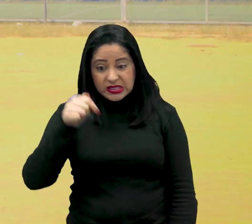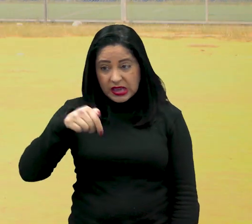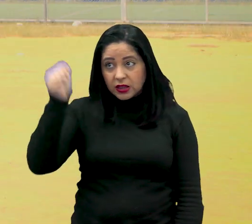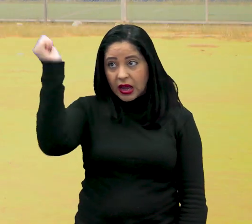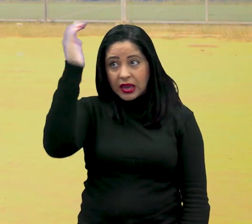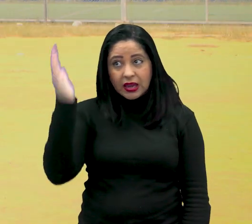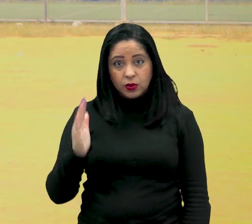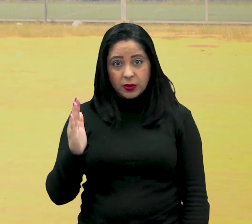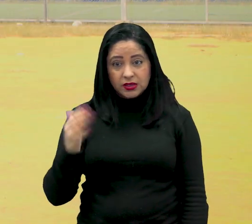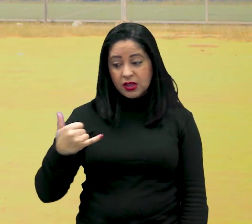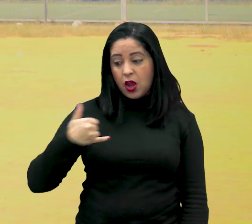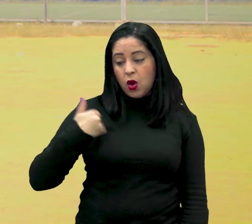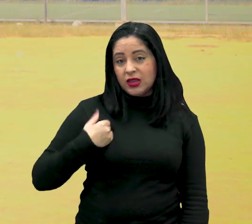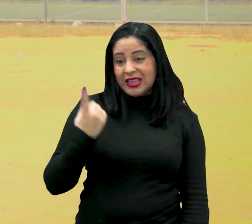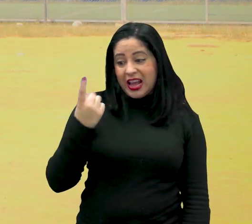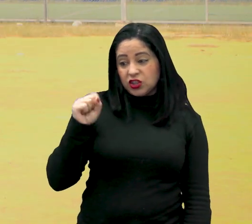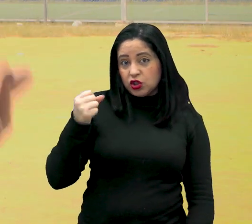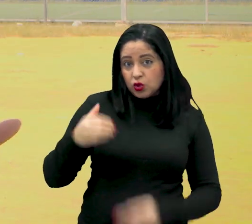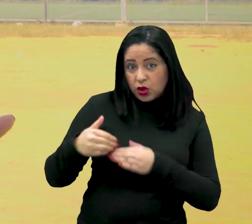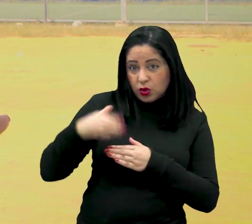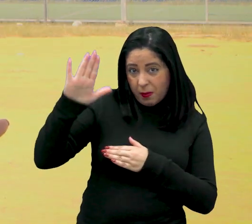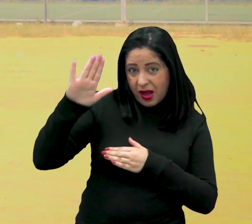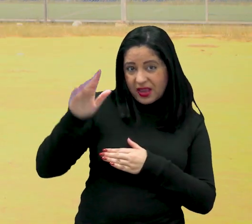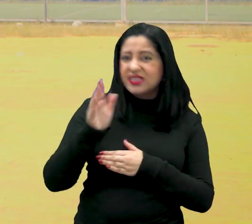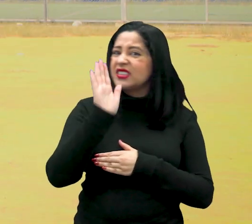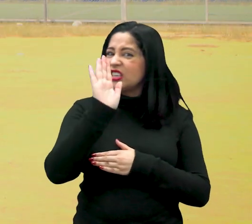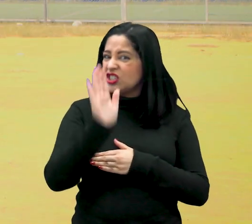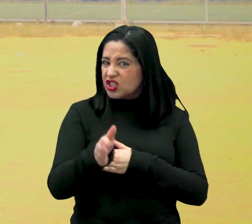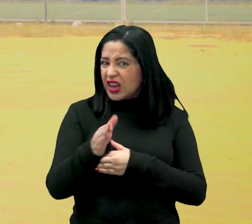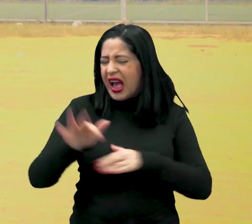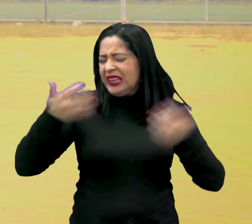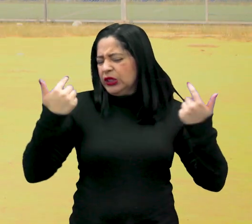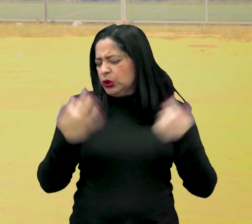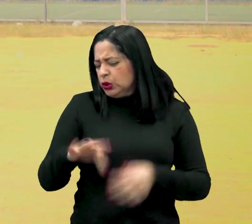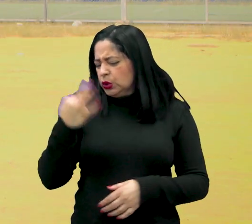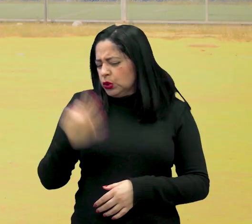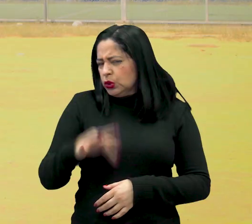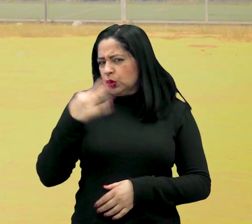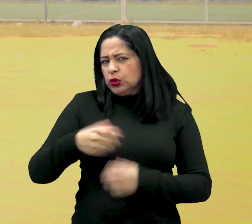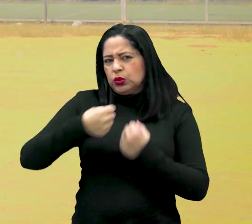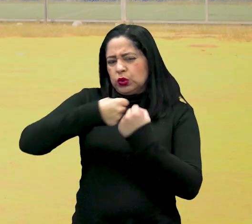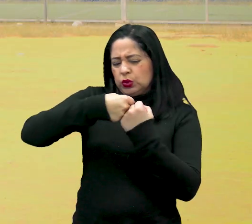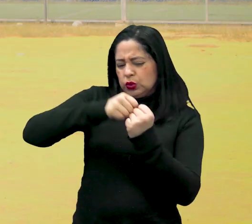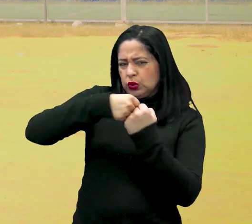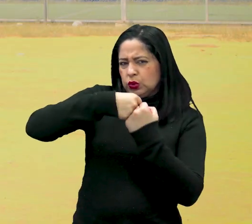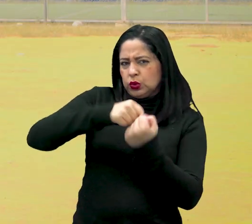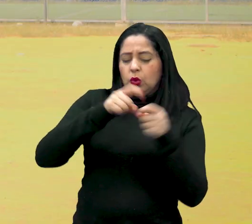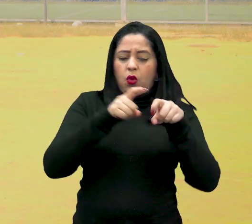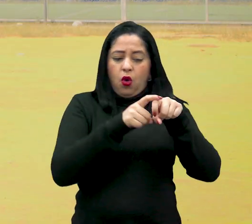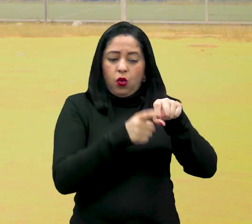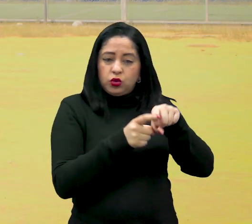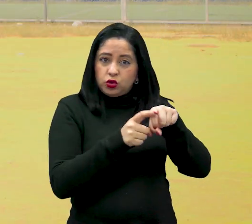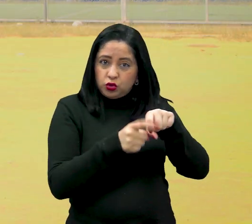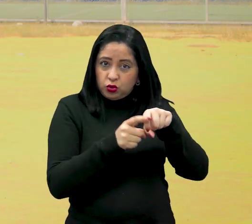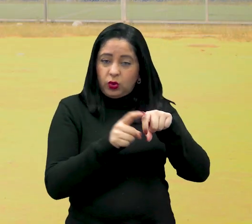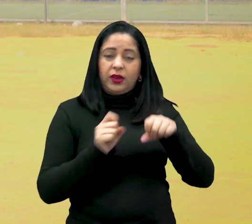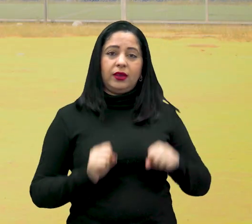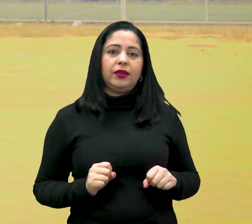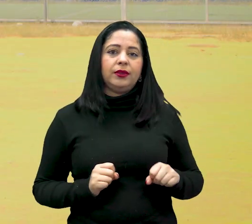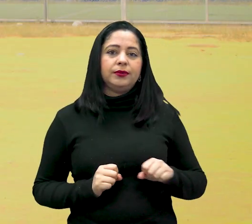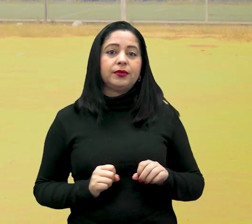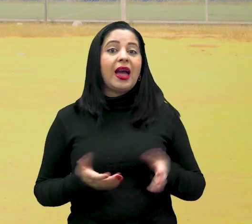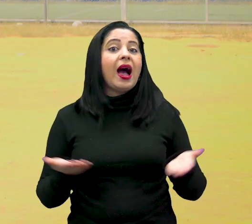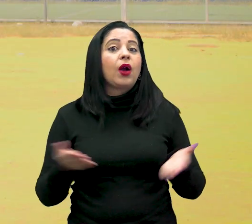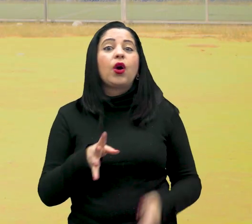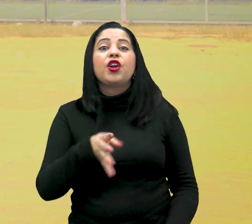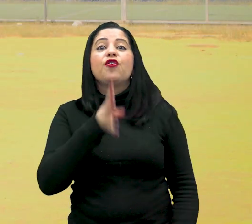69% dos brasileiros acima dos 18 anos relatam sofrer com dores nas articulações dos joelhos? Pois